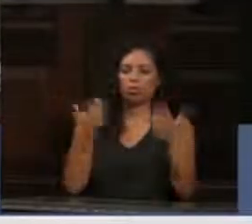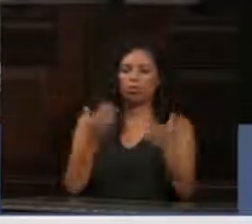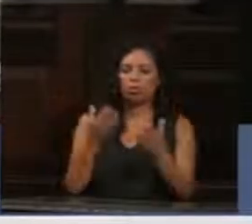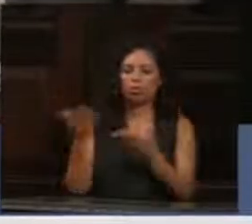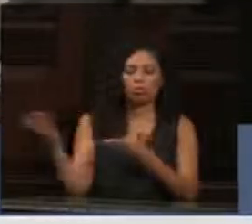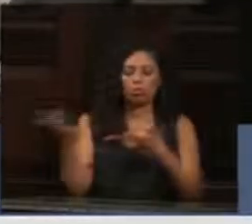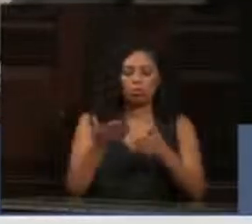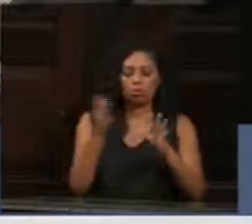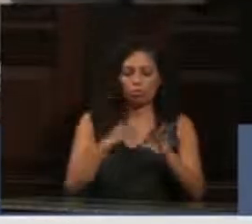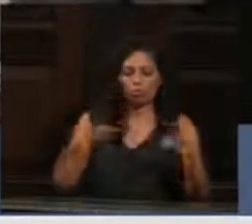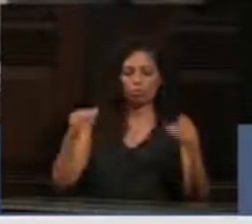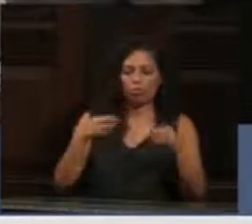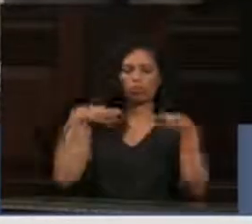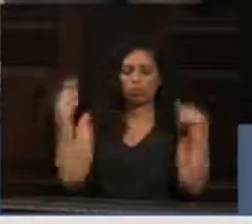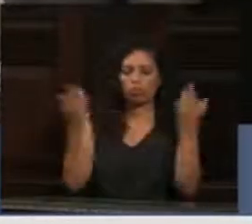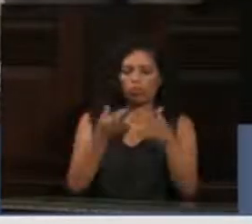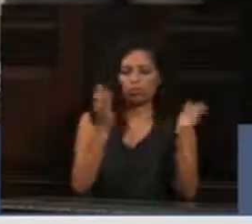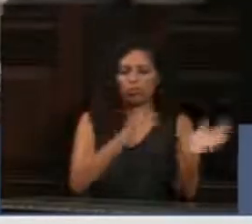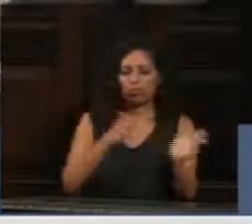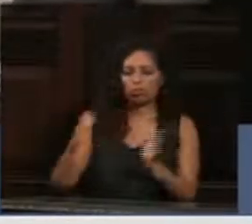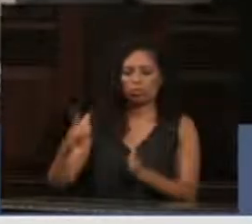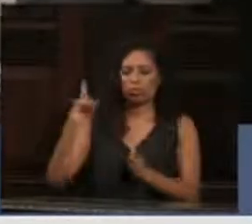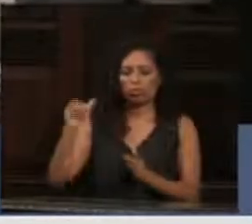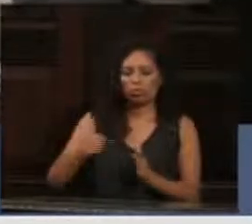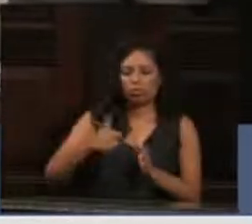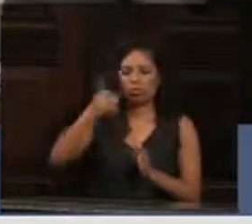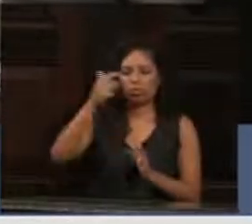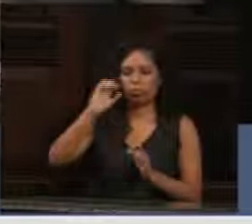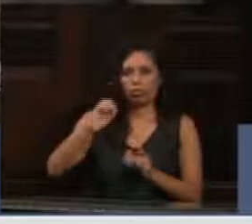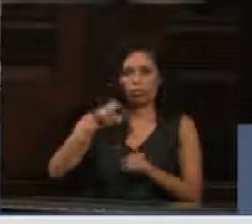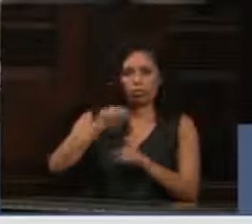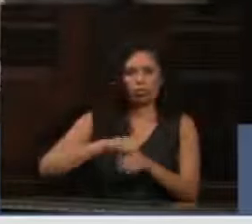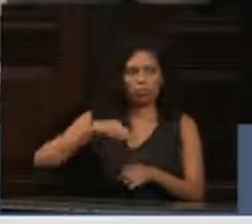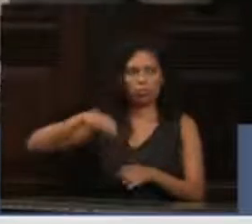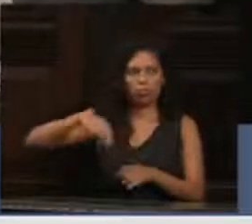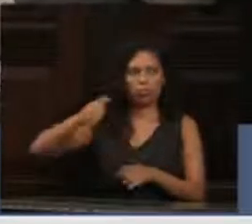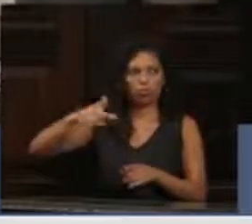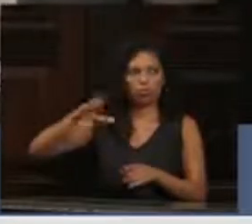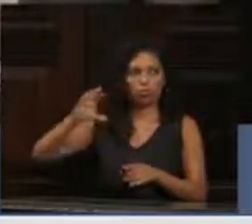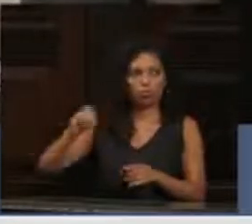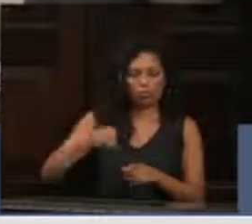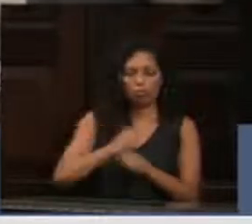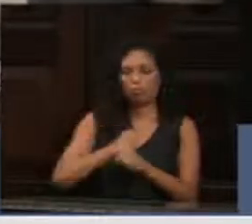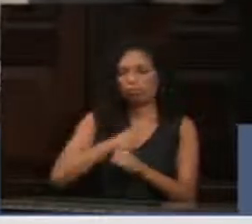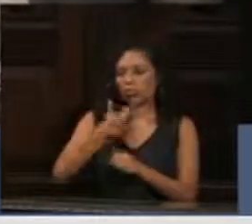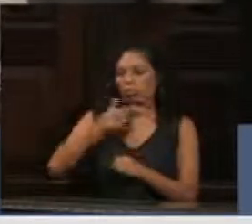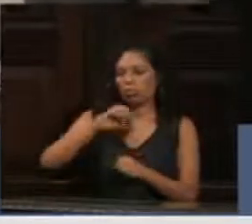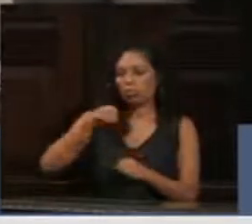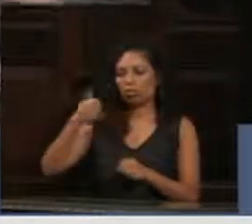todos para a sessão ordinária do dia 20 de março de 2019.